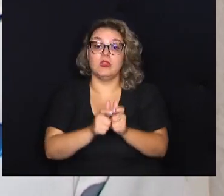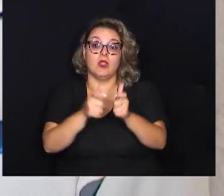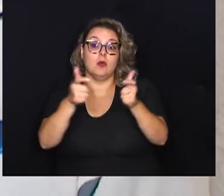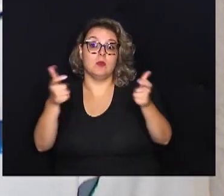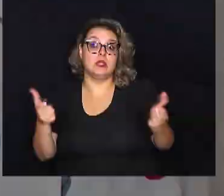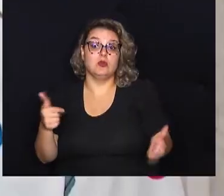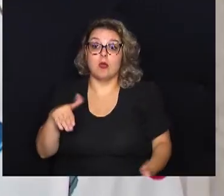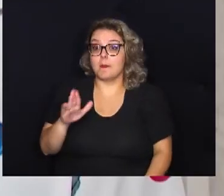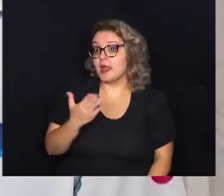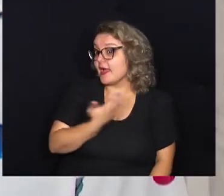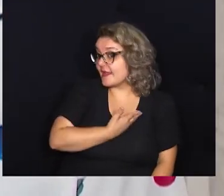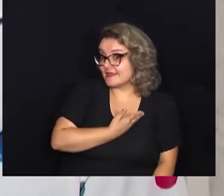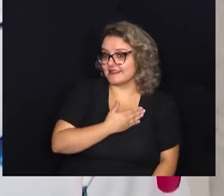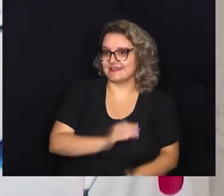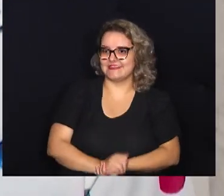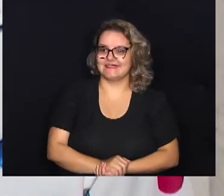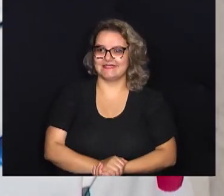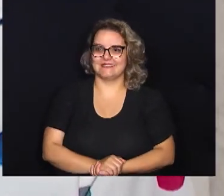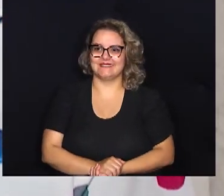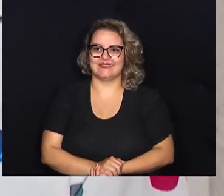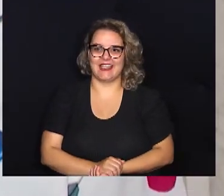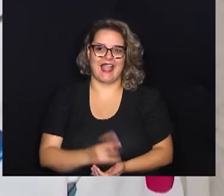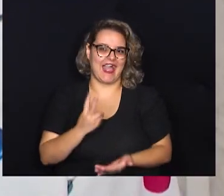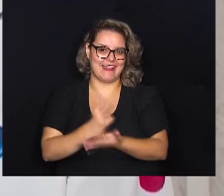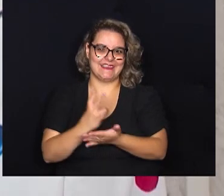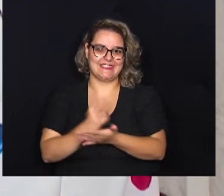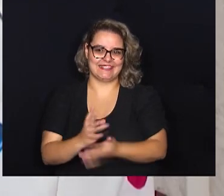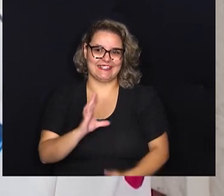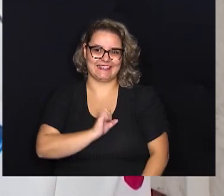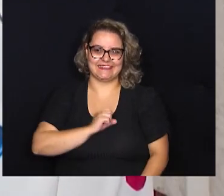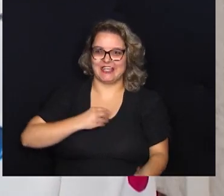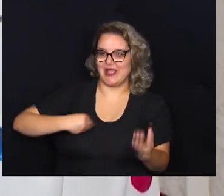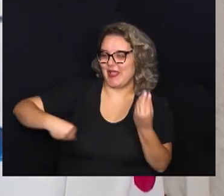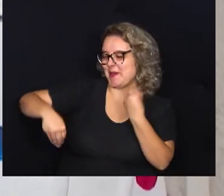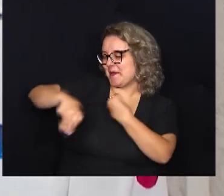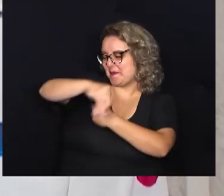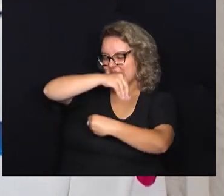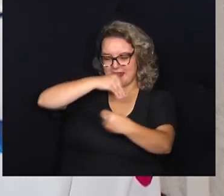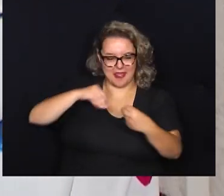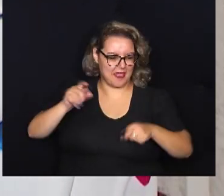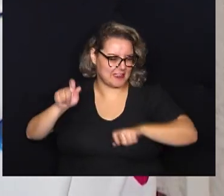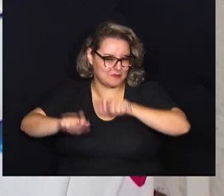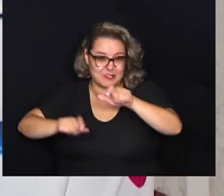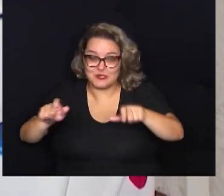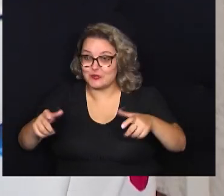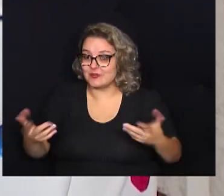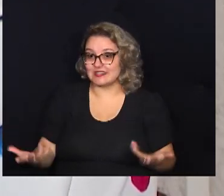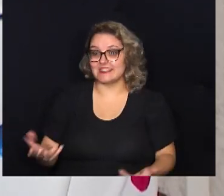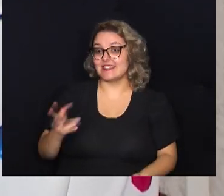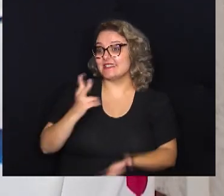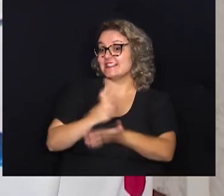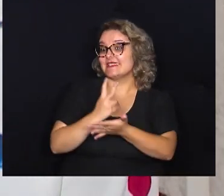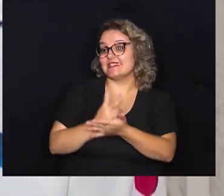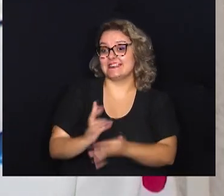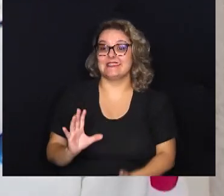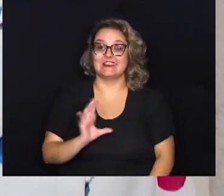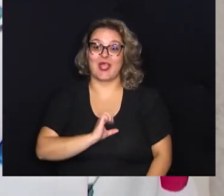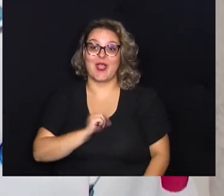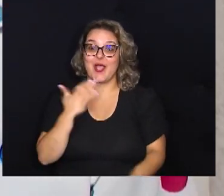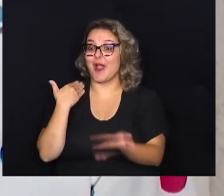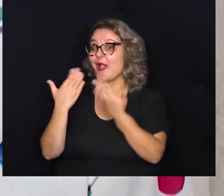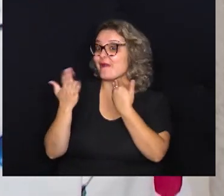as amigas. Eu sempre gostei de estar no meio de muita gente e sempre gostei de